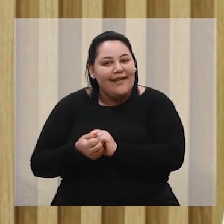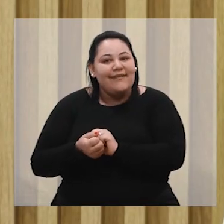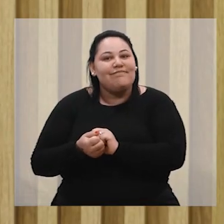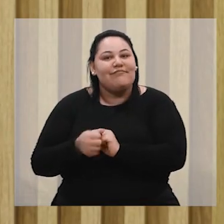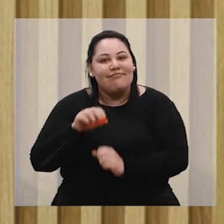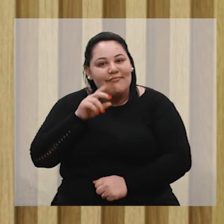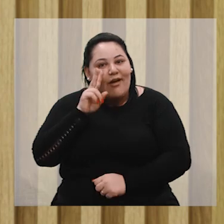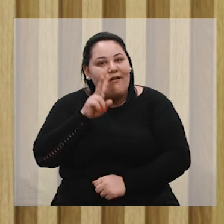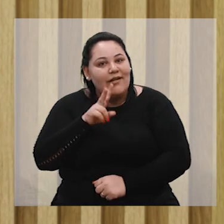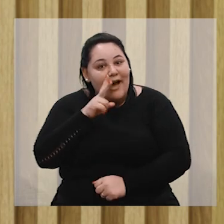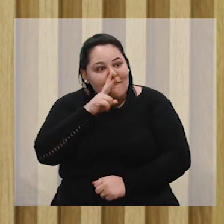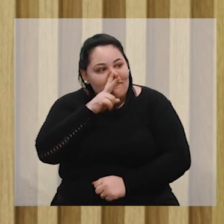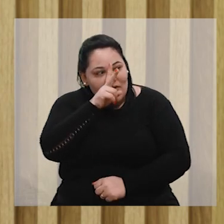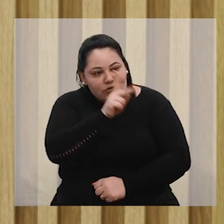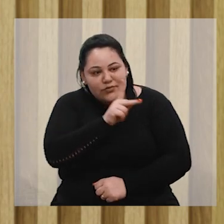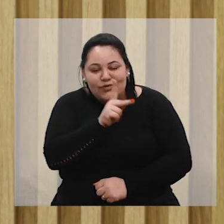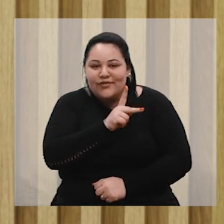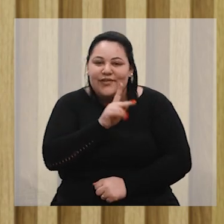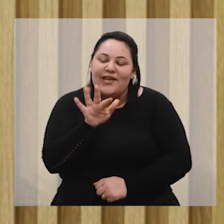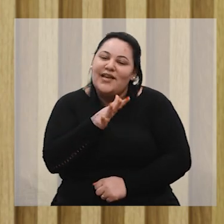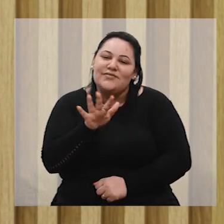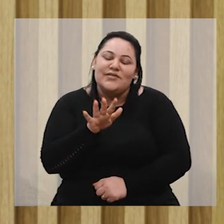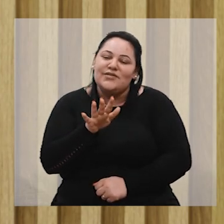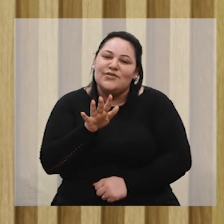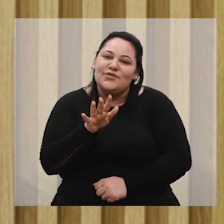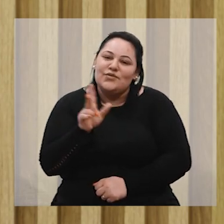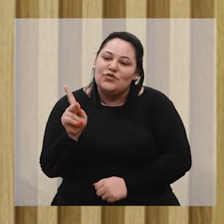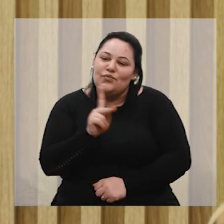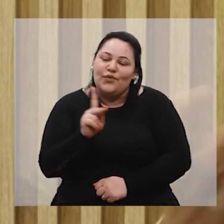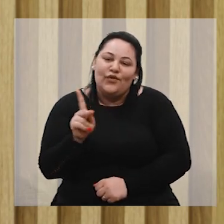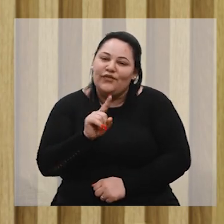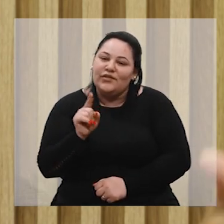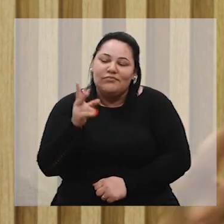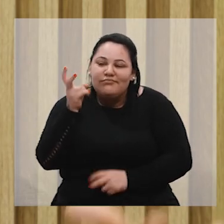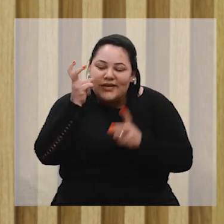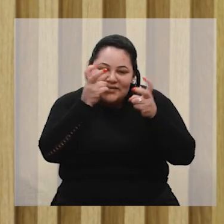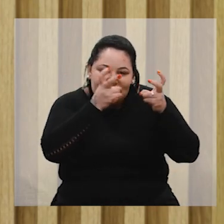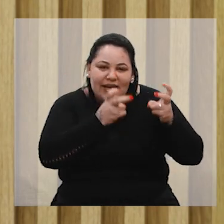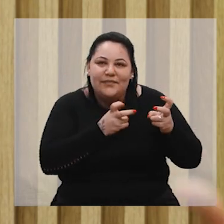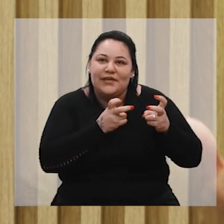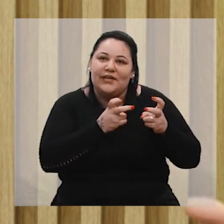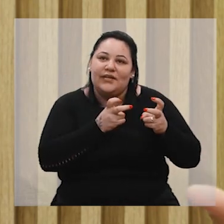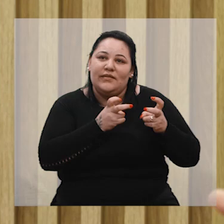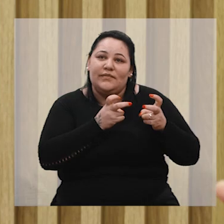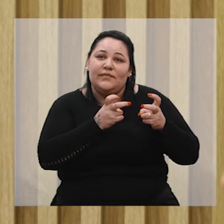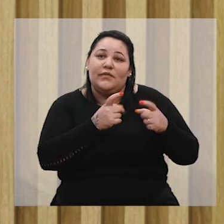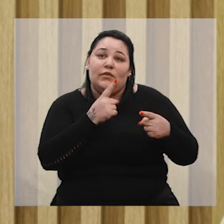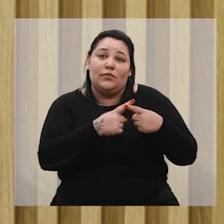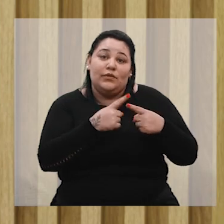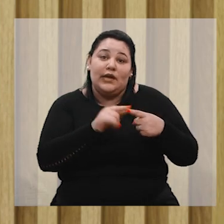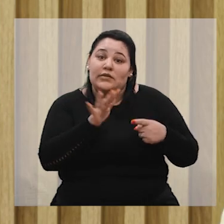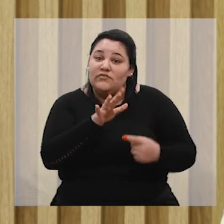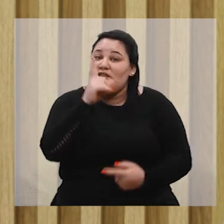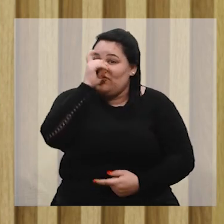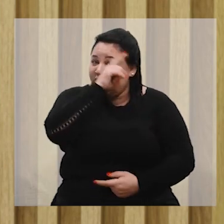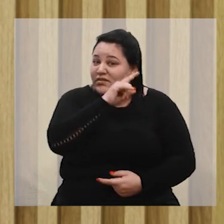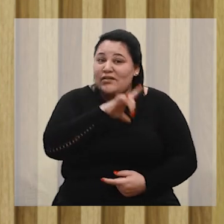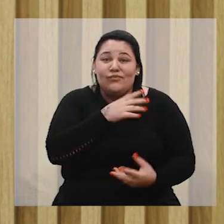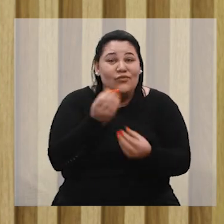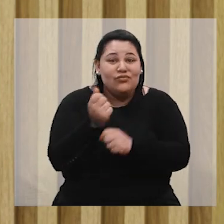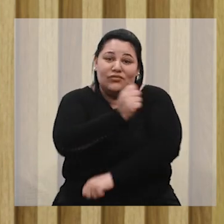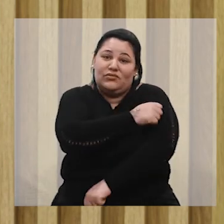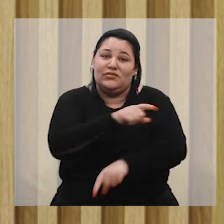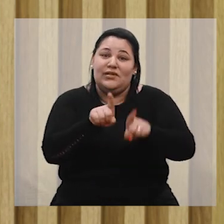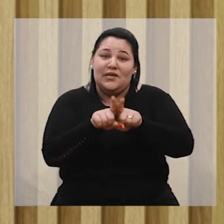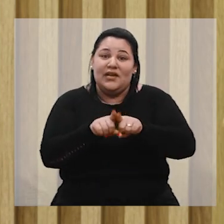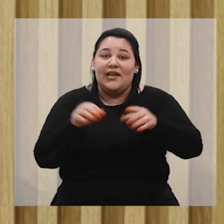artista. Olha a força do professor, né? E a gente, às vezes, tem uma turma enorme, diversa, e às vezes não olha com tanta atenção para um, para o outro, mas não